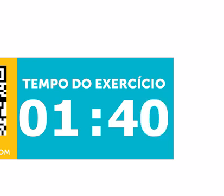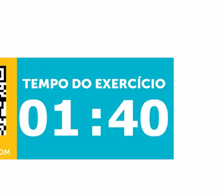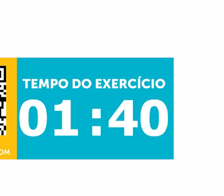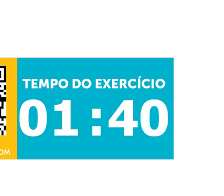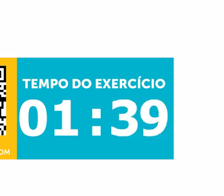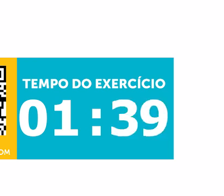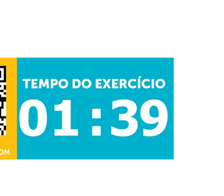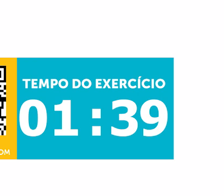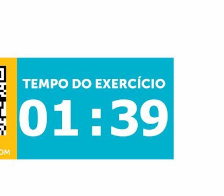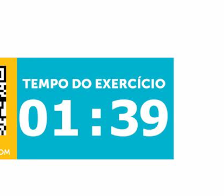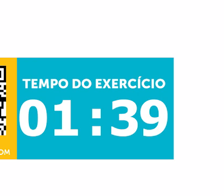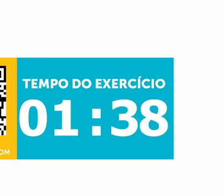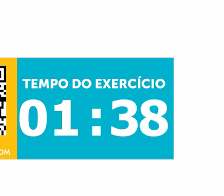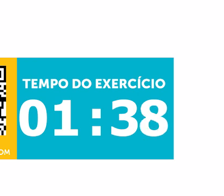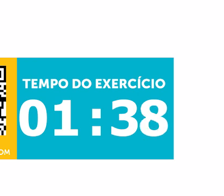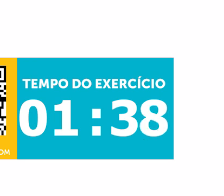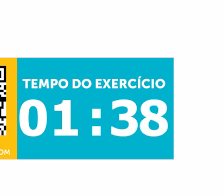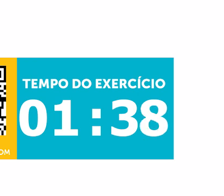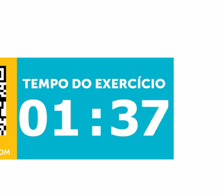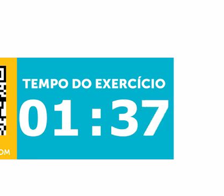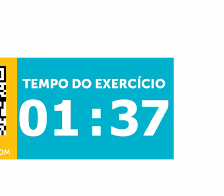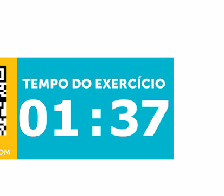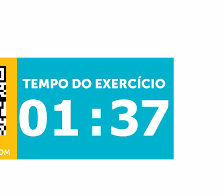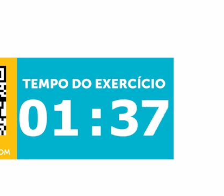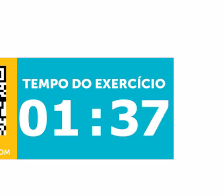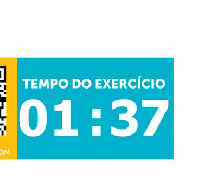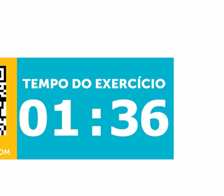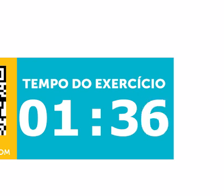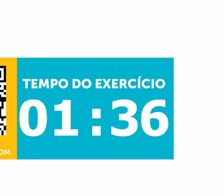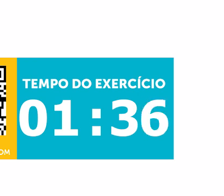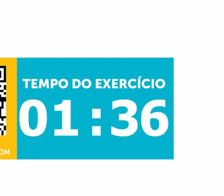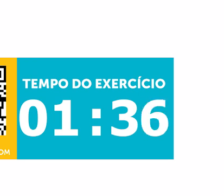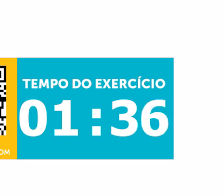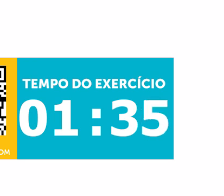Anotou o objetivo da sinopse? Então confira comigo.